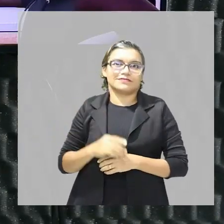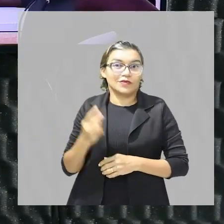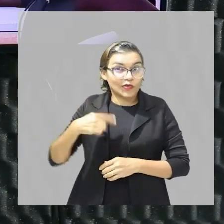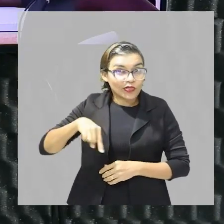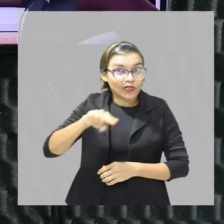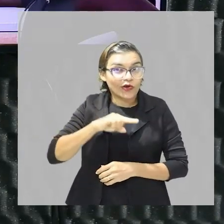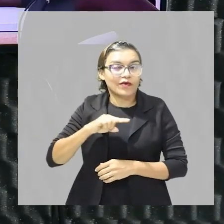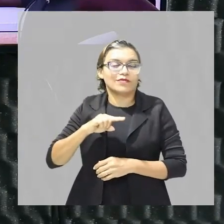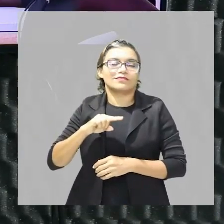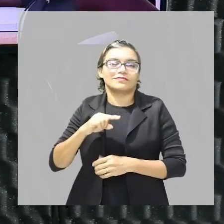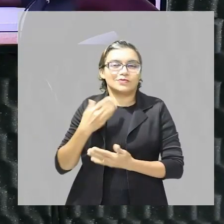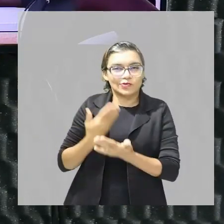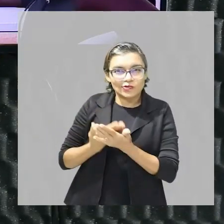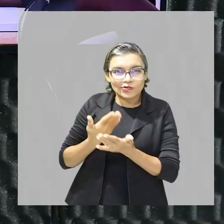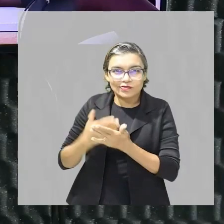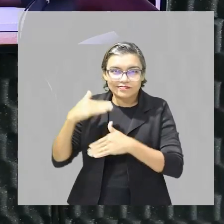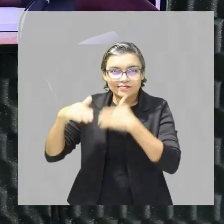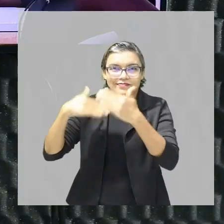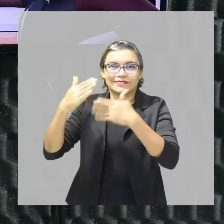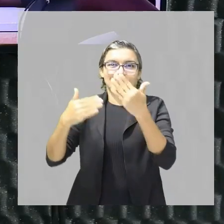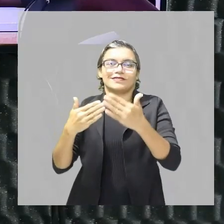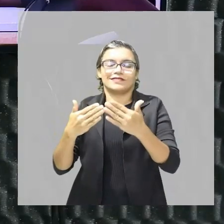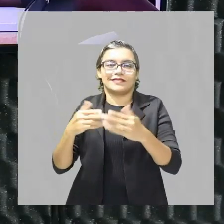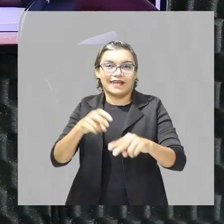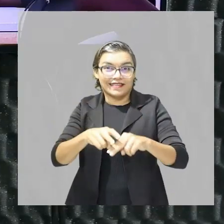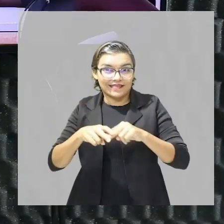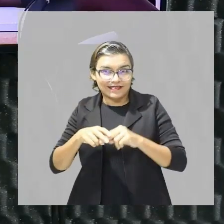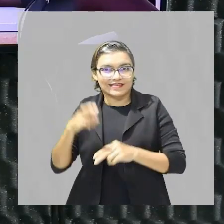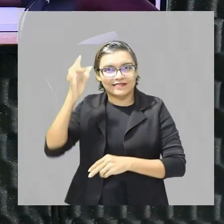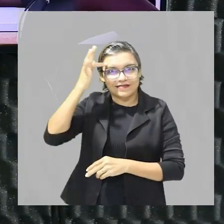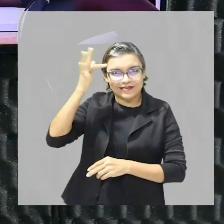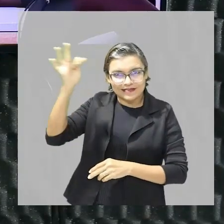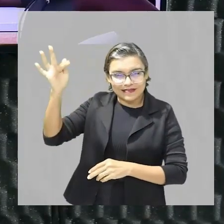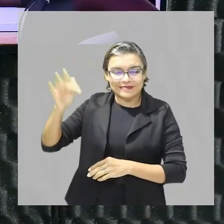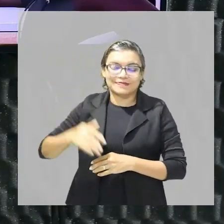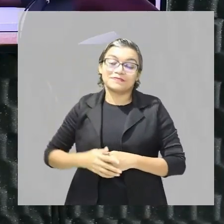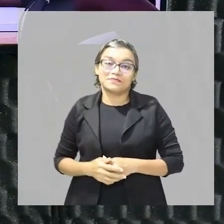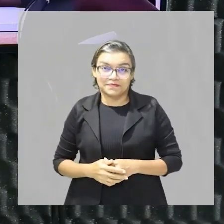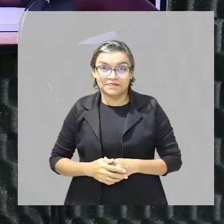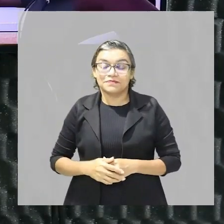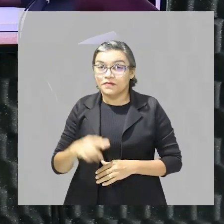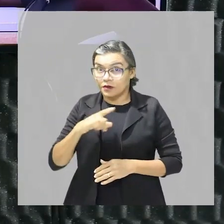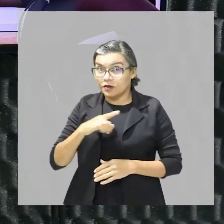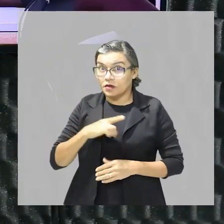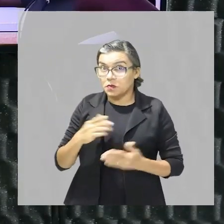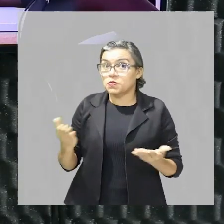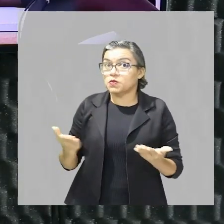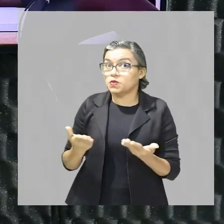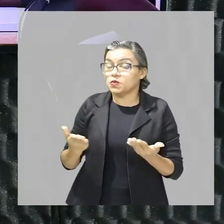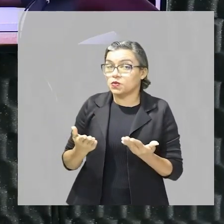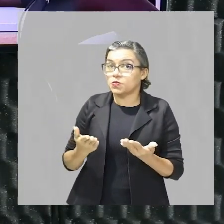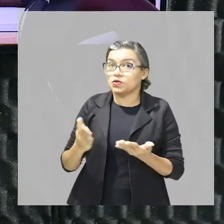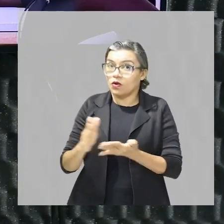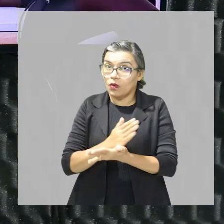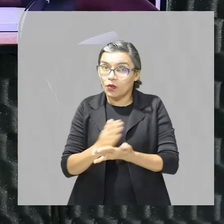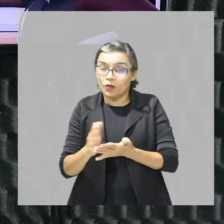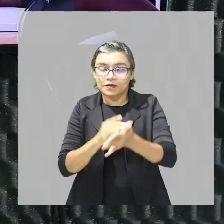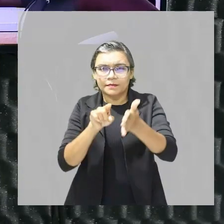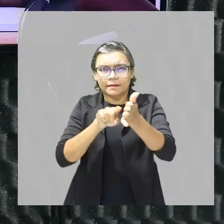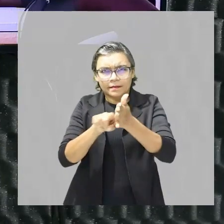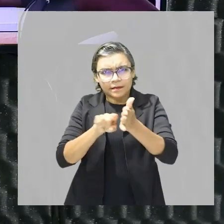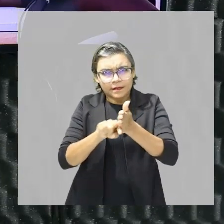Claro da nossa carga filosófica nós temos aqui obviamente questões que vão trabalhar